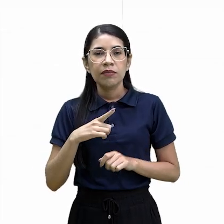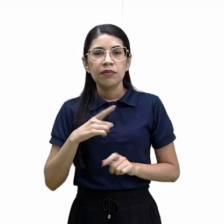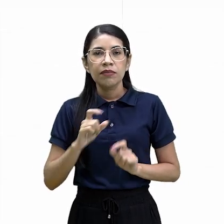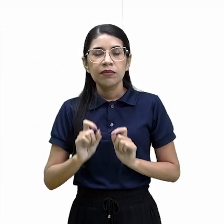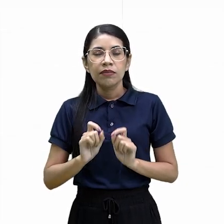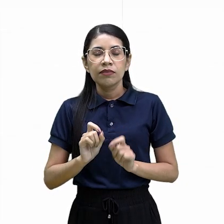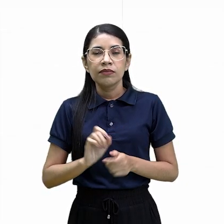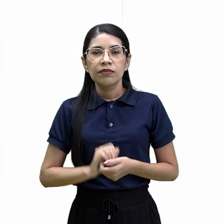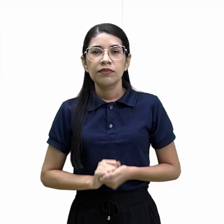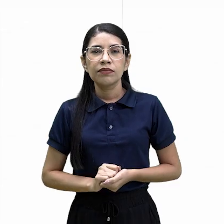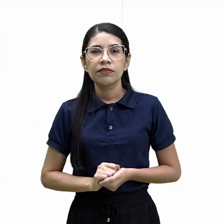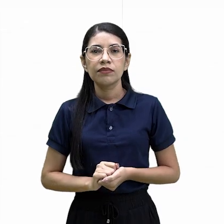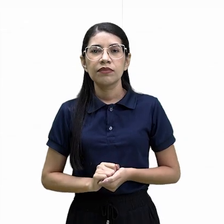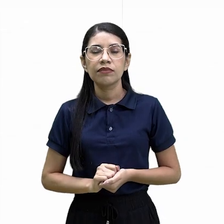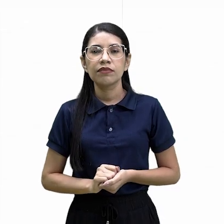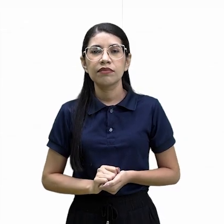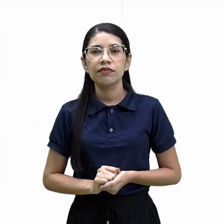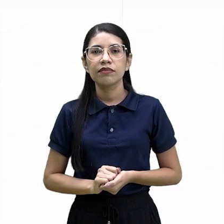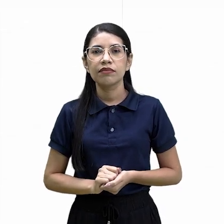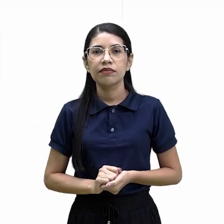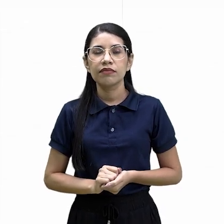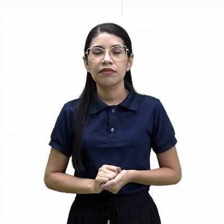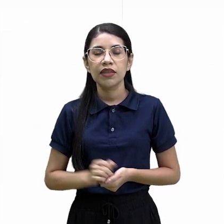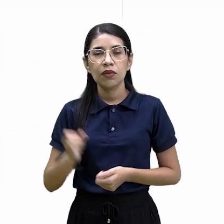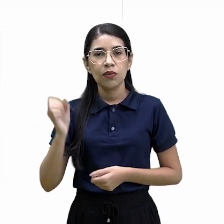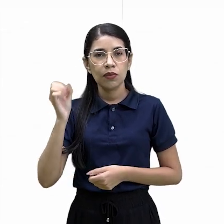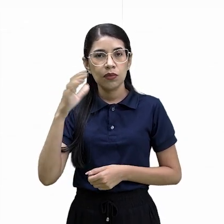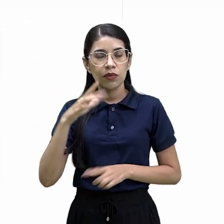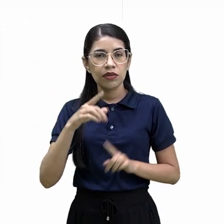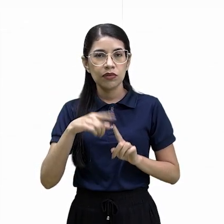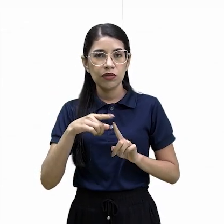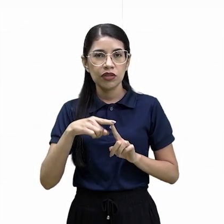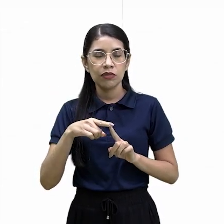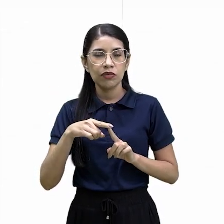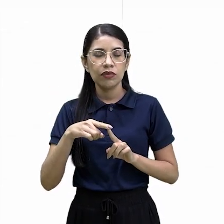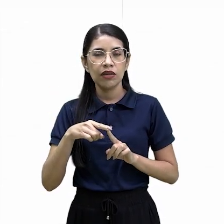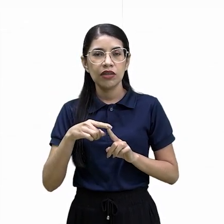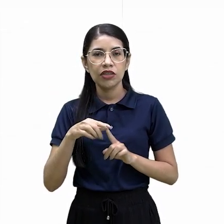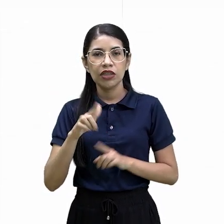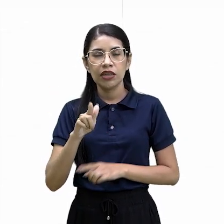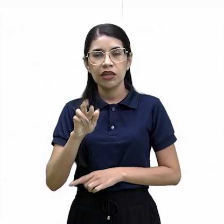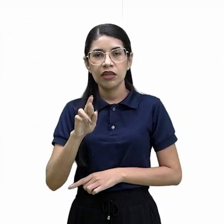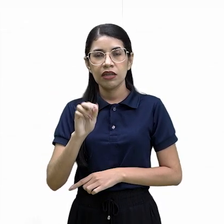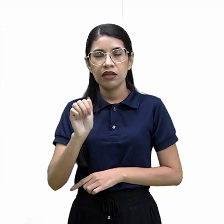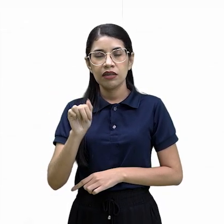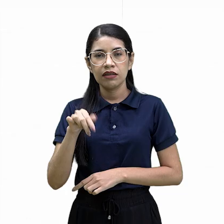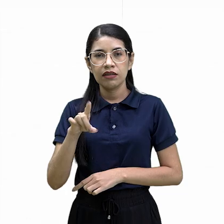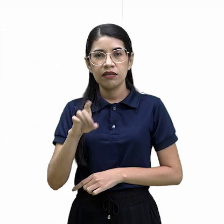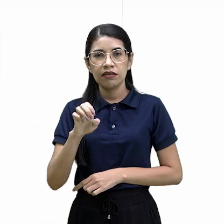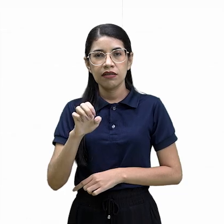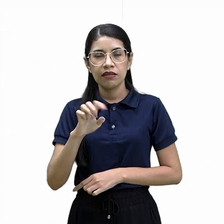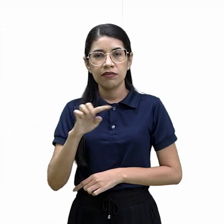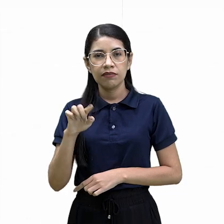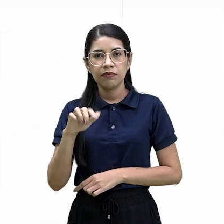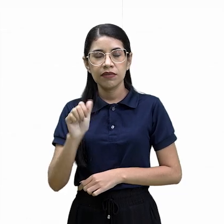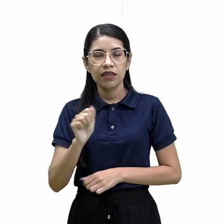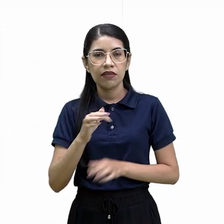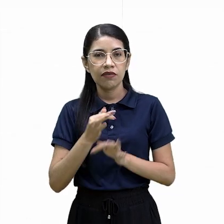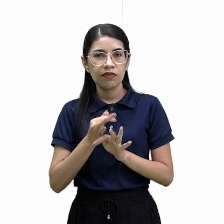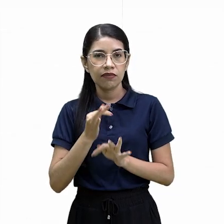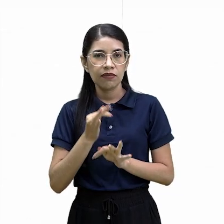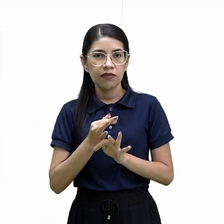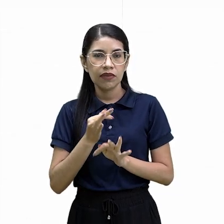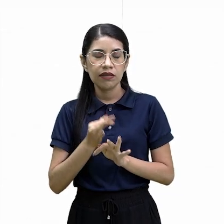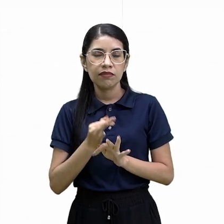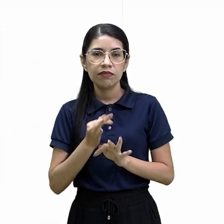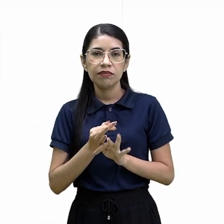a ideia. Falar de luz, ela é uma grandeza física. E essa grandeza física, quando